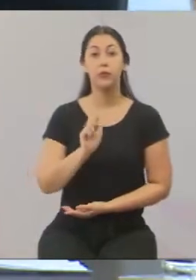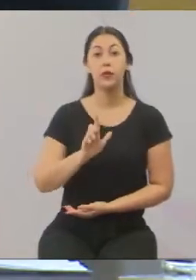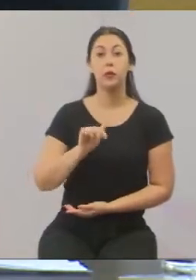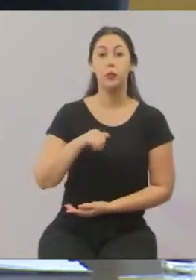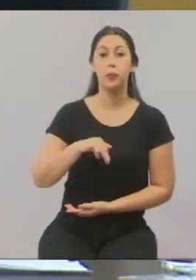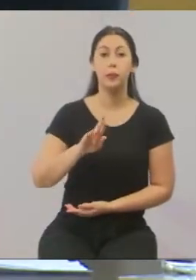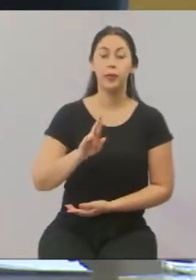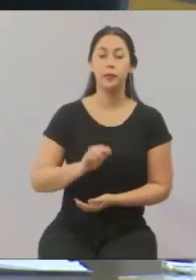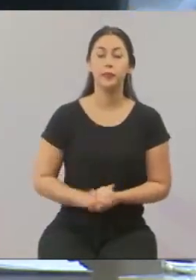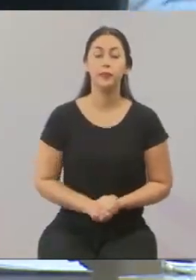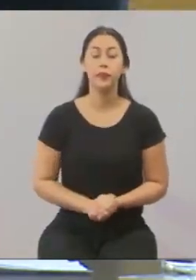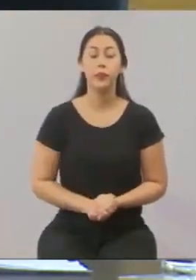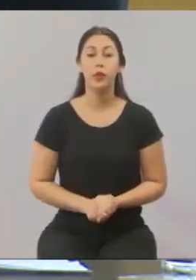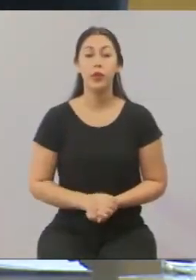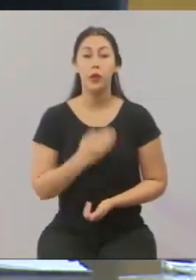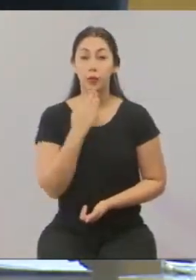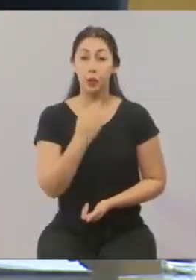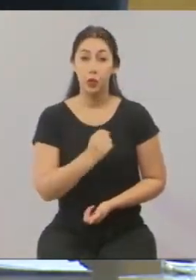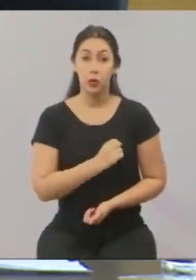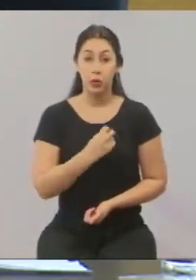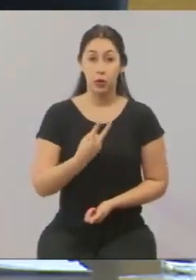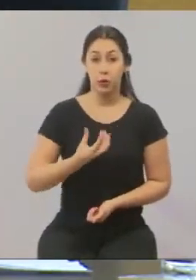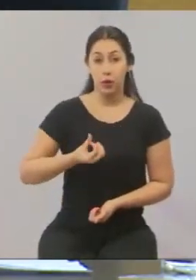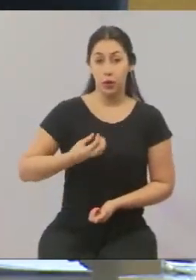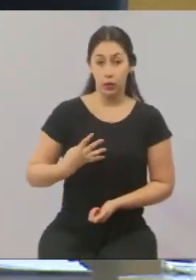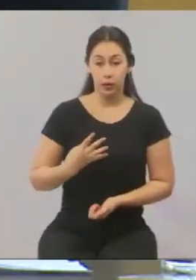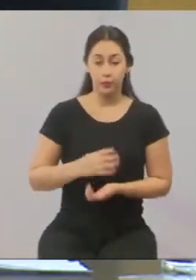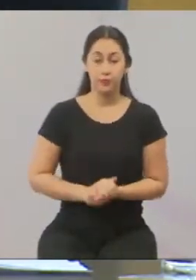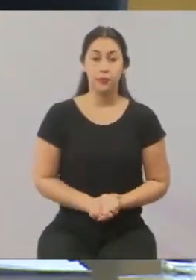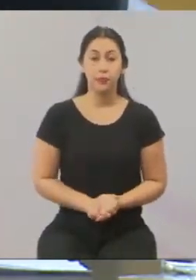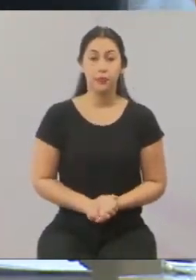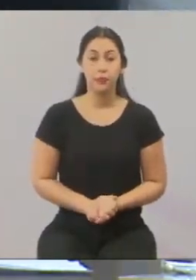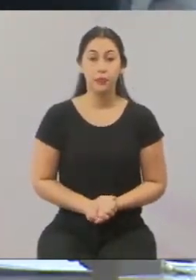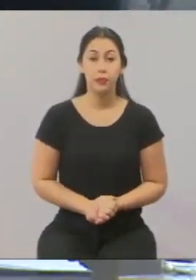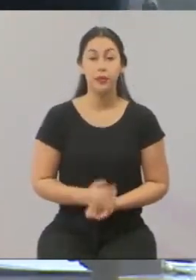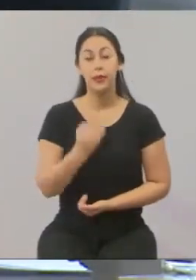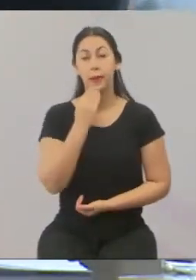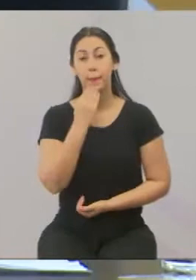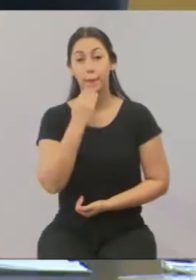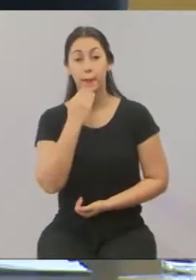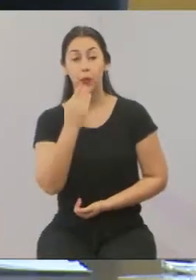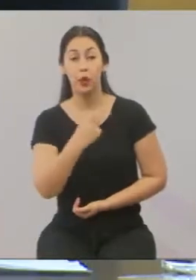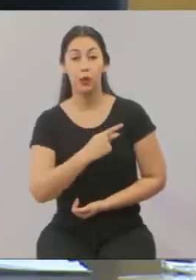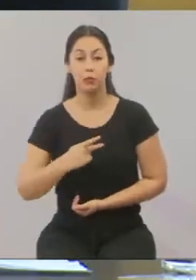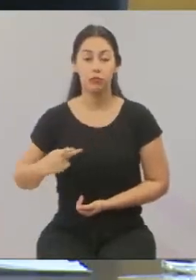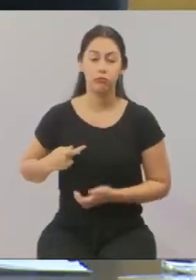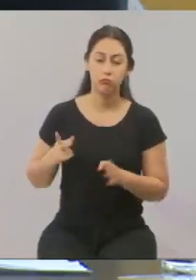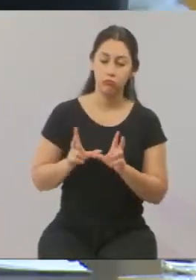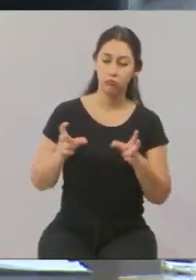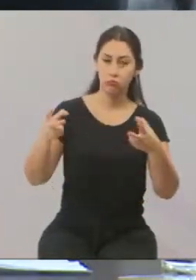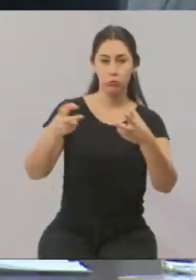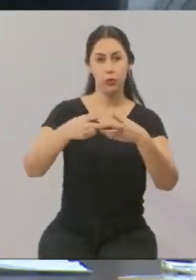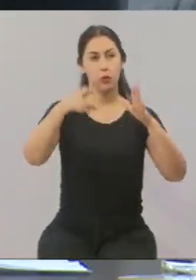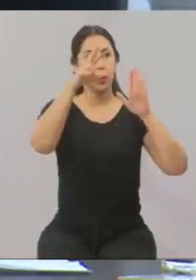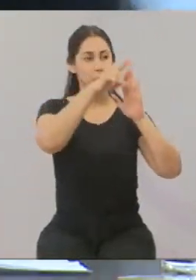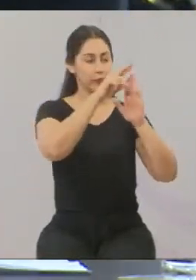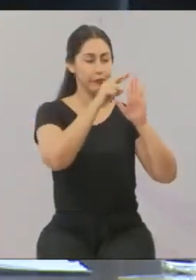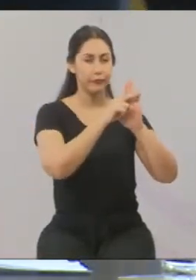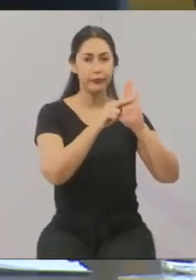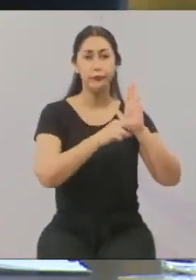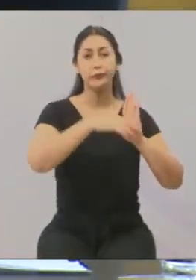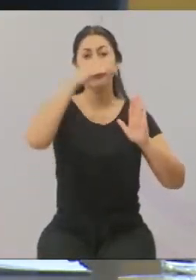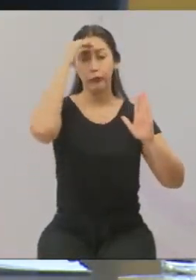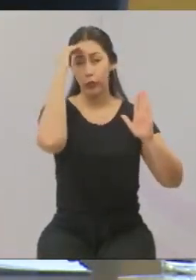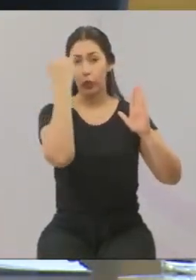Lua. Requerimento número 264. Requeremos ao excelentíssimo senhor presidente desta Casa, ouvido e aprovado pela Igreja de